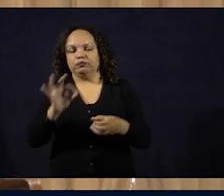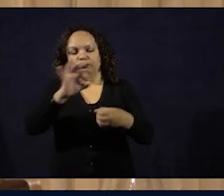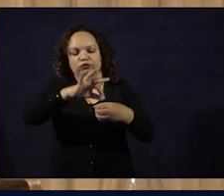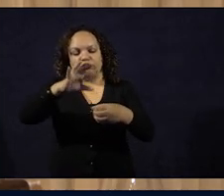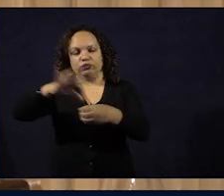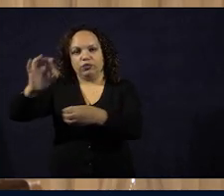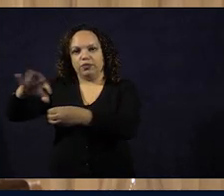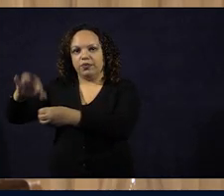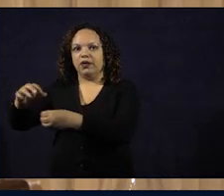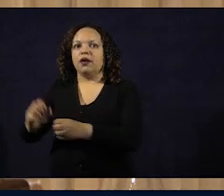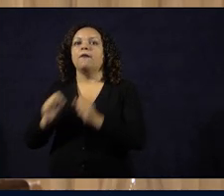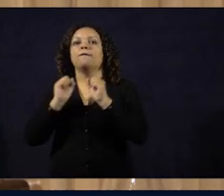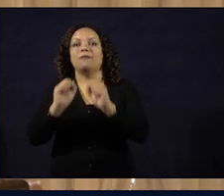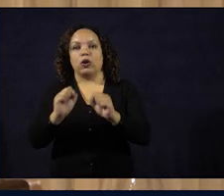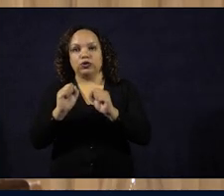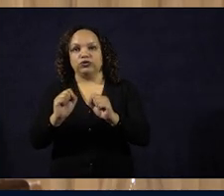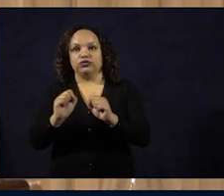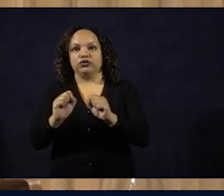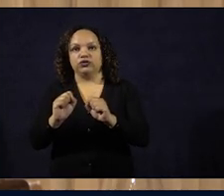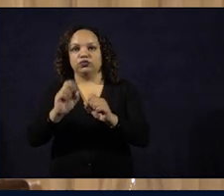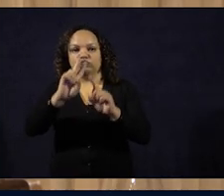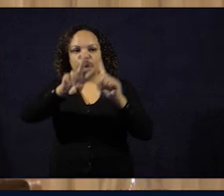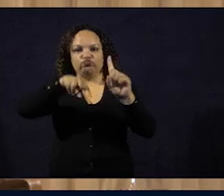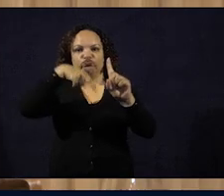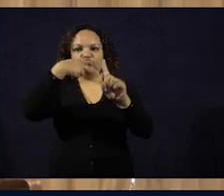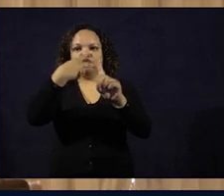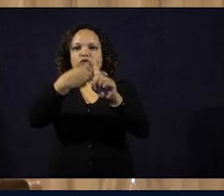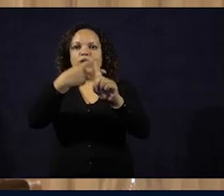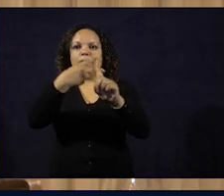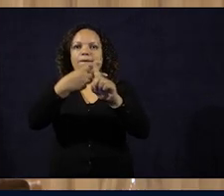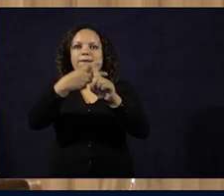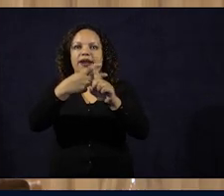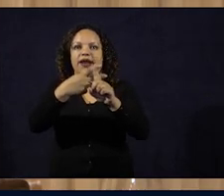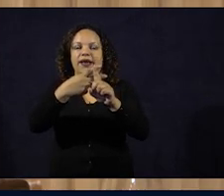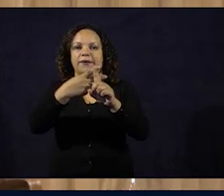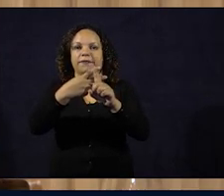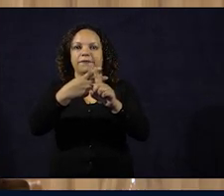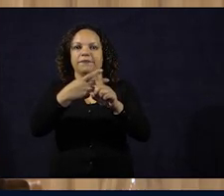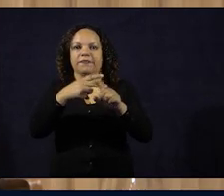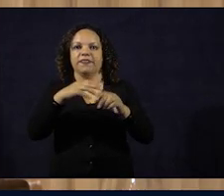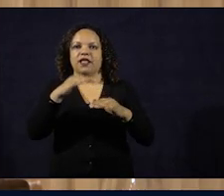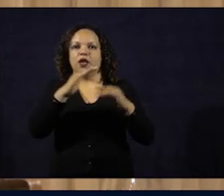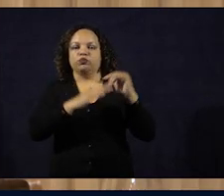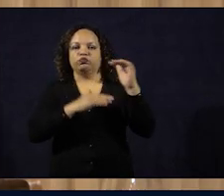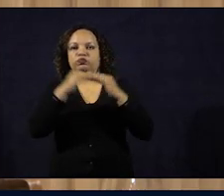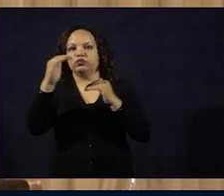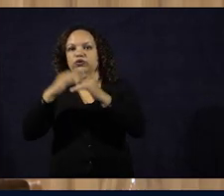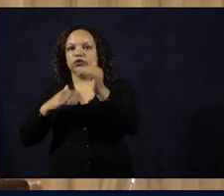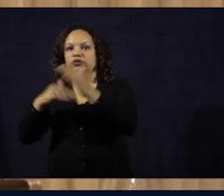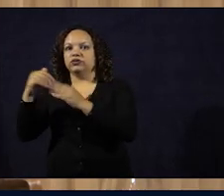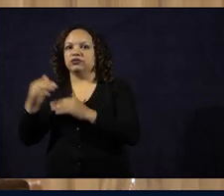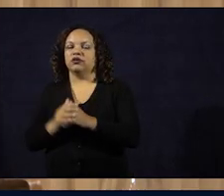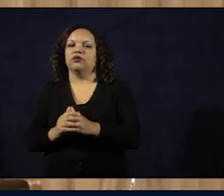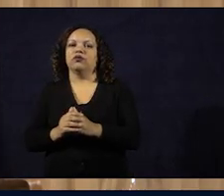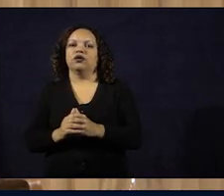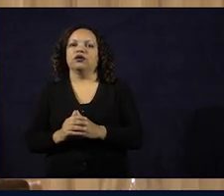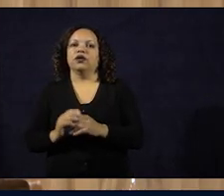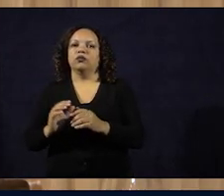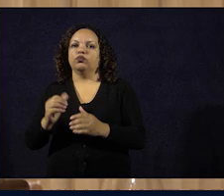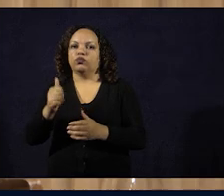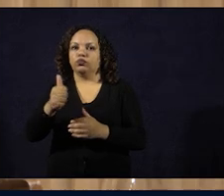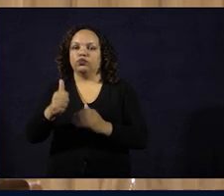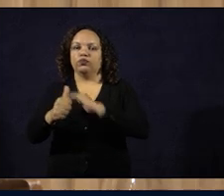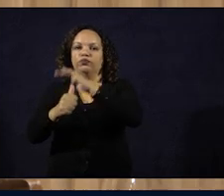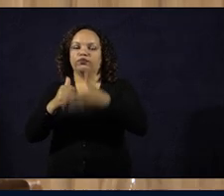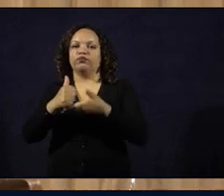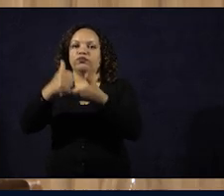um país que pode, sim, dobrar a sua produção com a maior tranquilidade via ganho de eficiência, preservando o meio ambiente. Nós